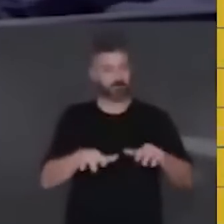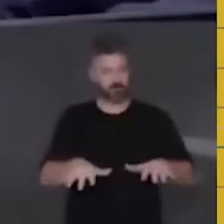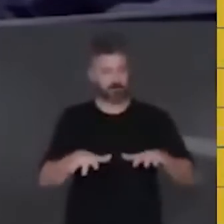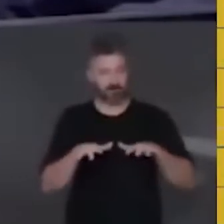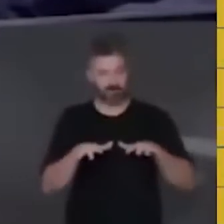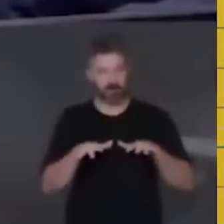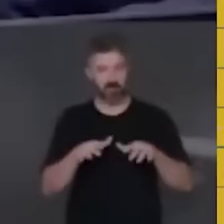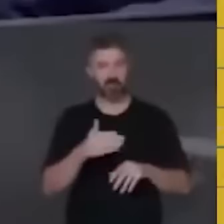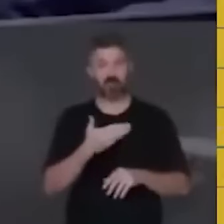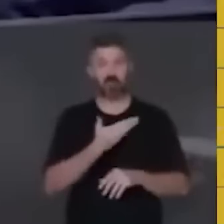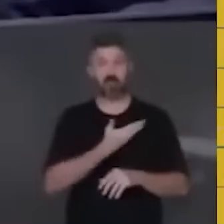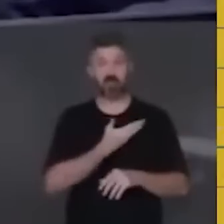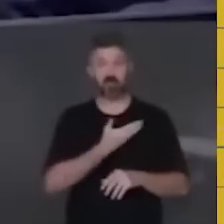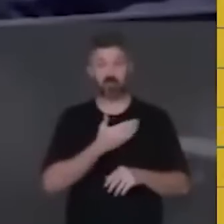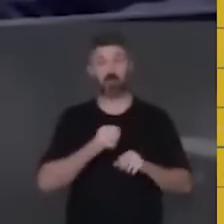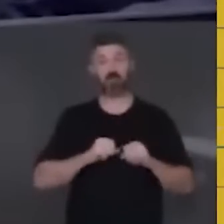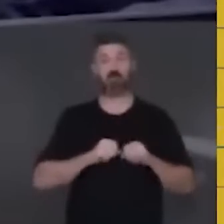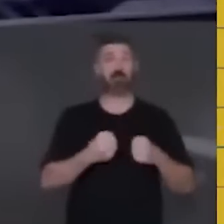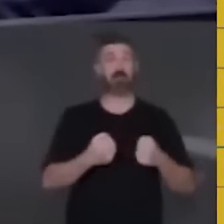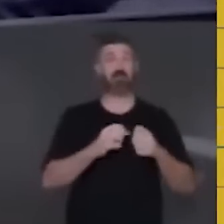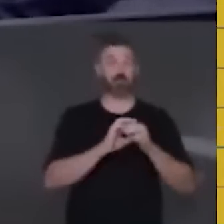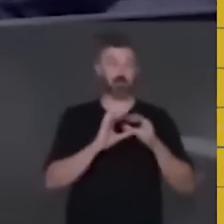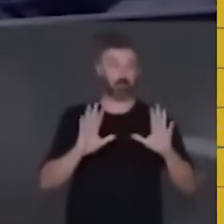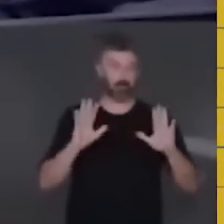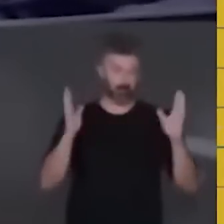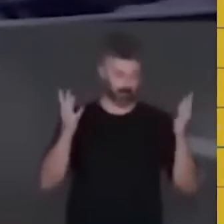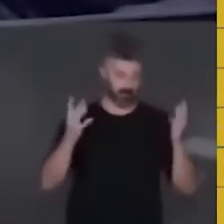amigos que defendem a liberdade